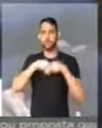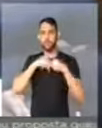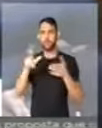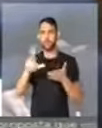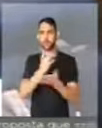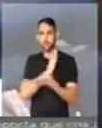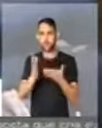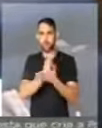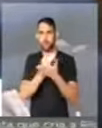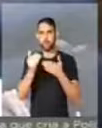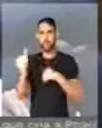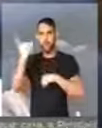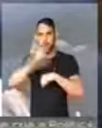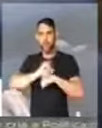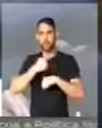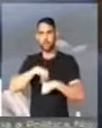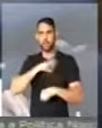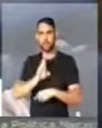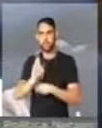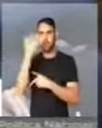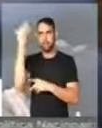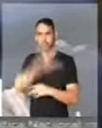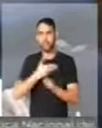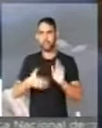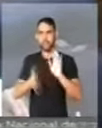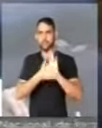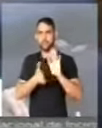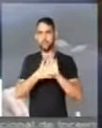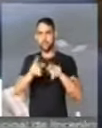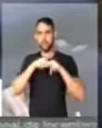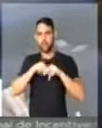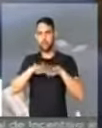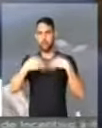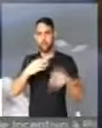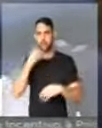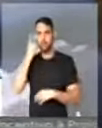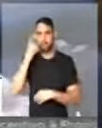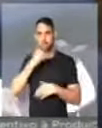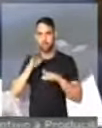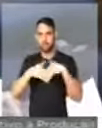temos colocado uma representação para o tal deputado.